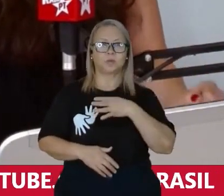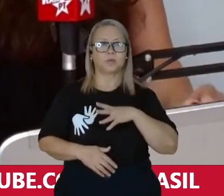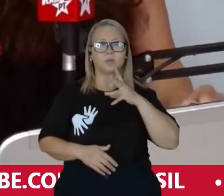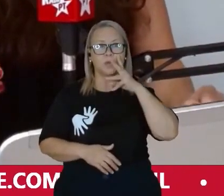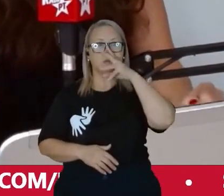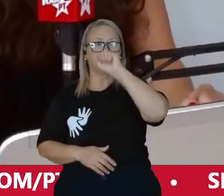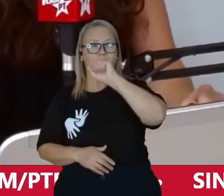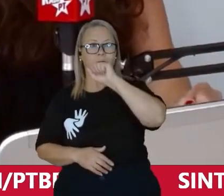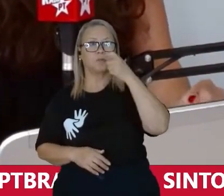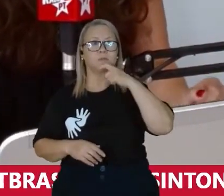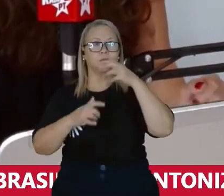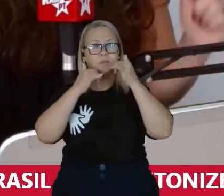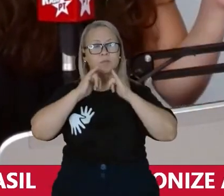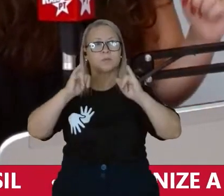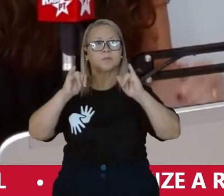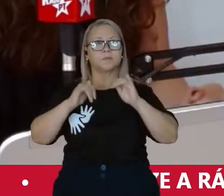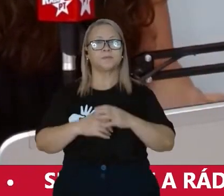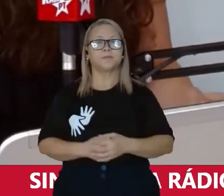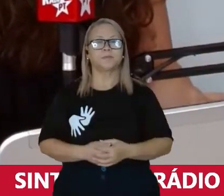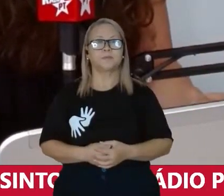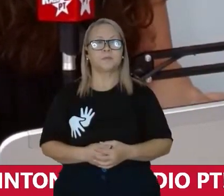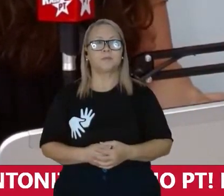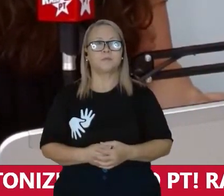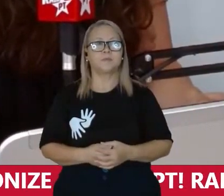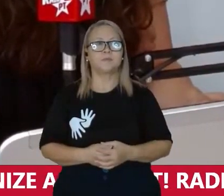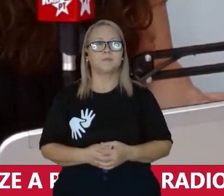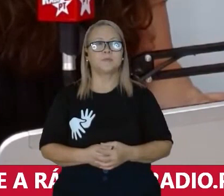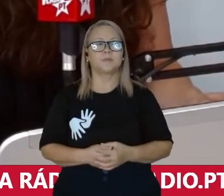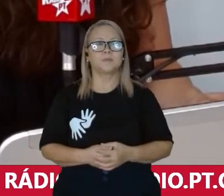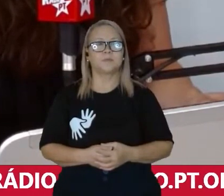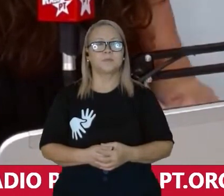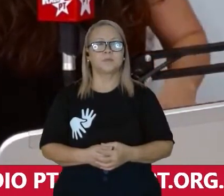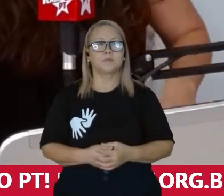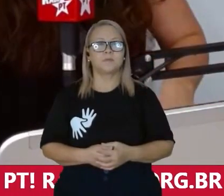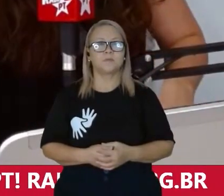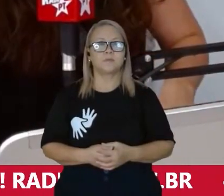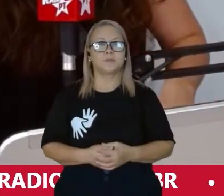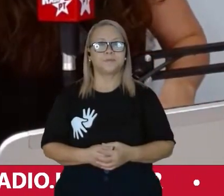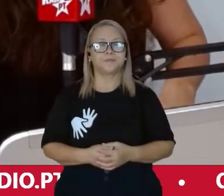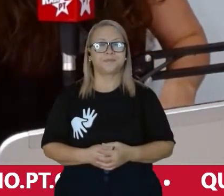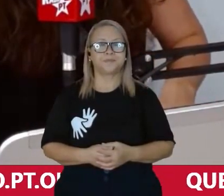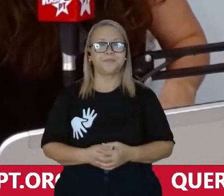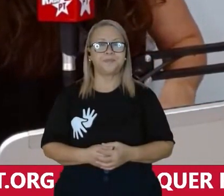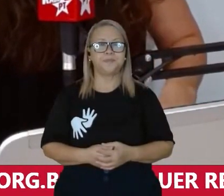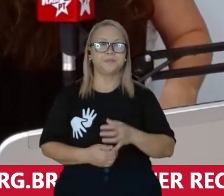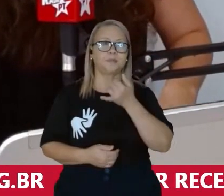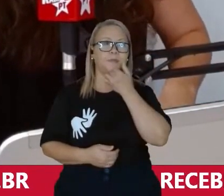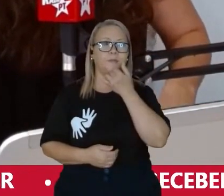Aqui, a Leila Germano fala. Assim, tem que apresentar o... desculpa, pode falar. Não, pode falar,